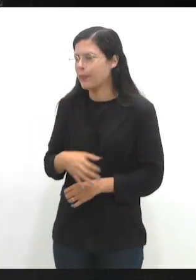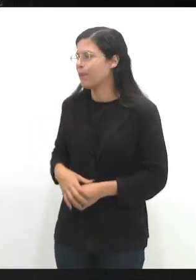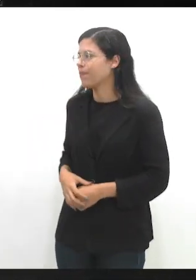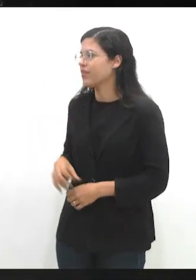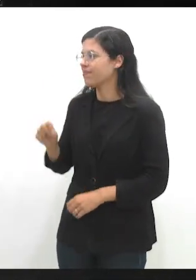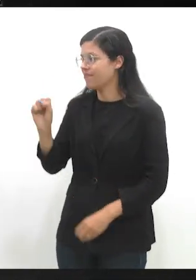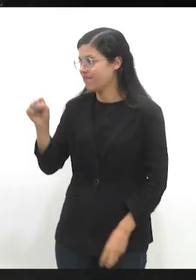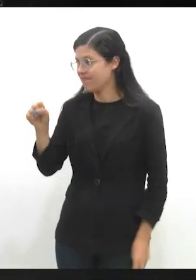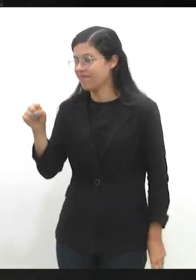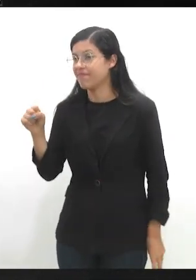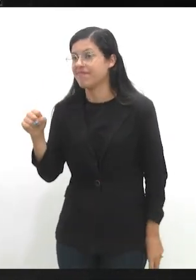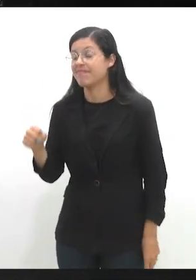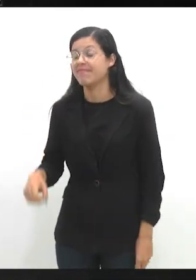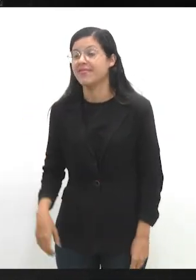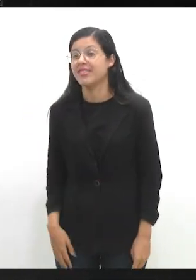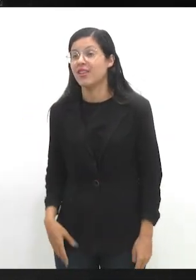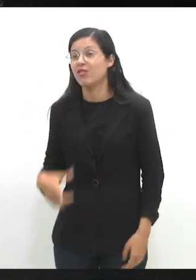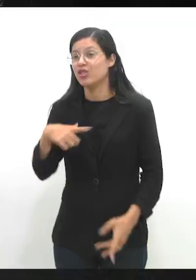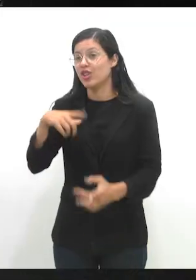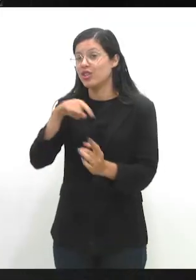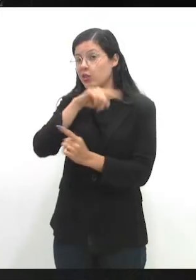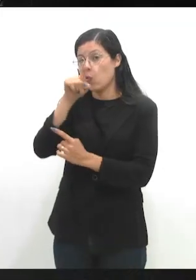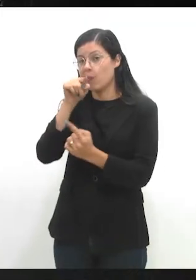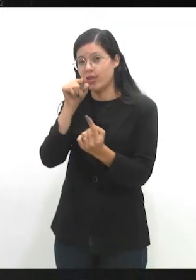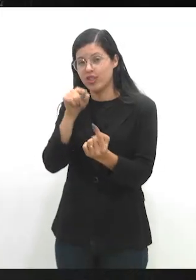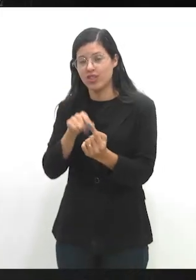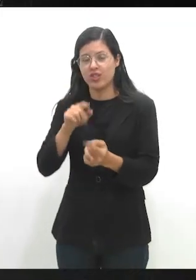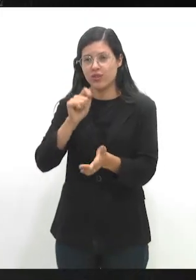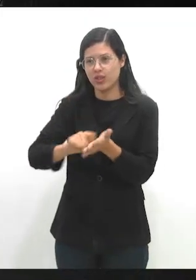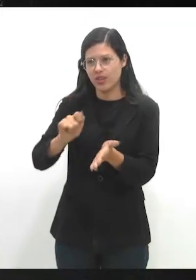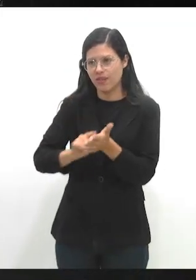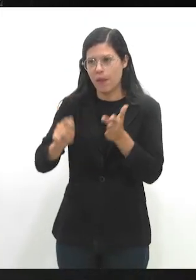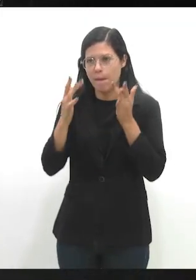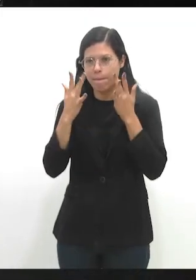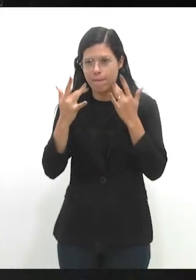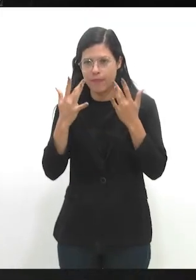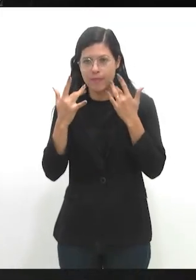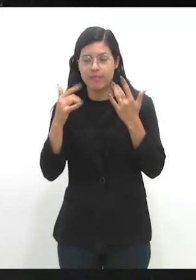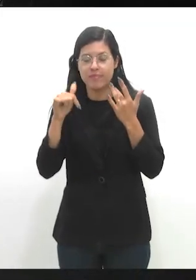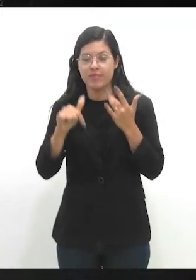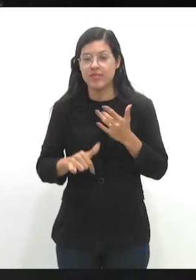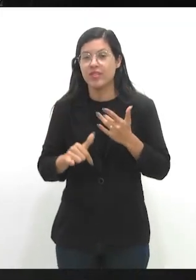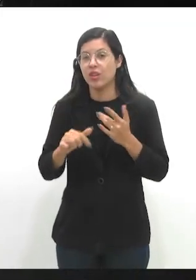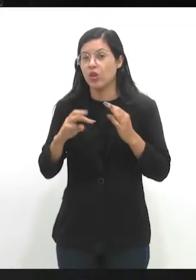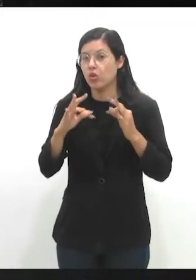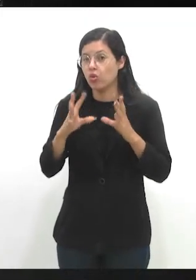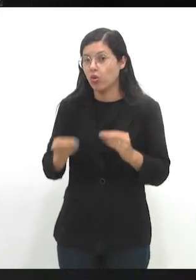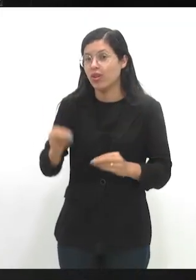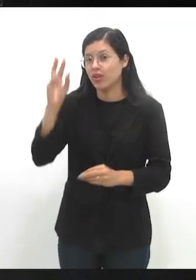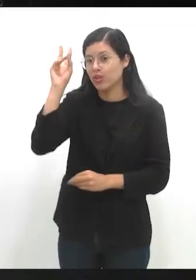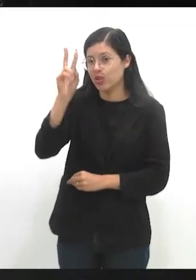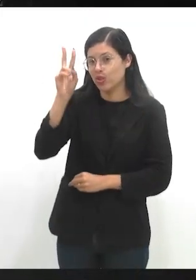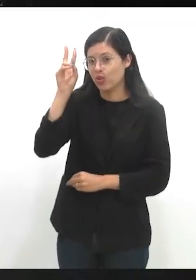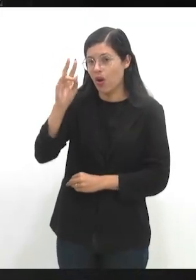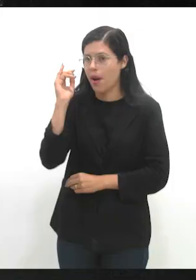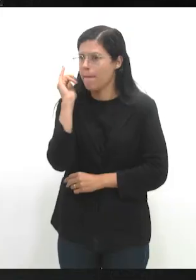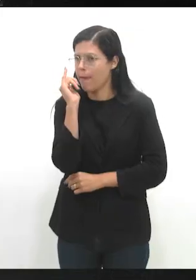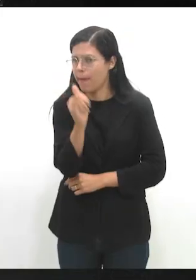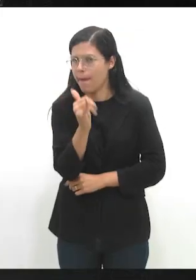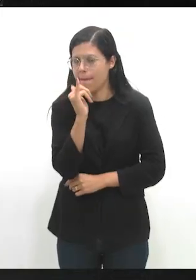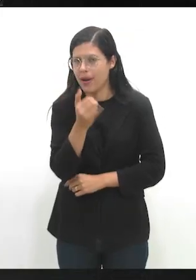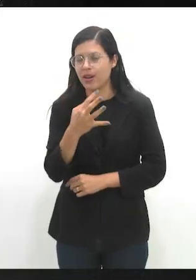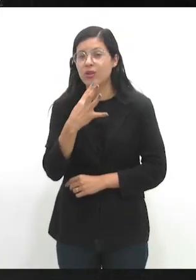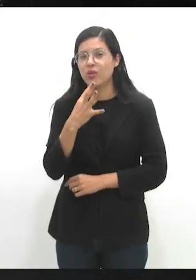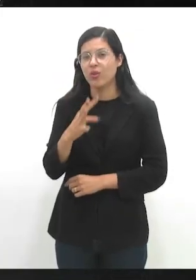drama. Nesse caso, eu tinha esse objetivo específico, eu quero escrever uma peça teatral. Então, todas as histórias que ele foi contando, as que eu não